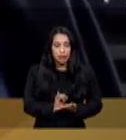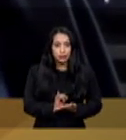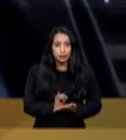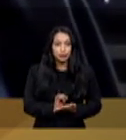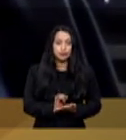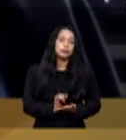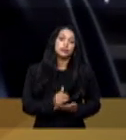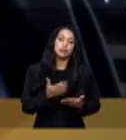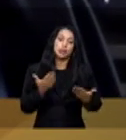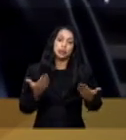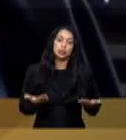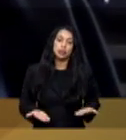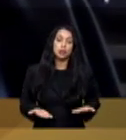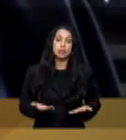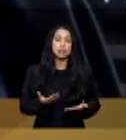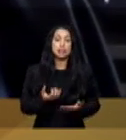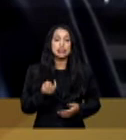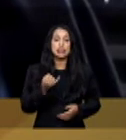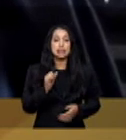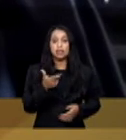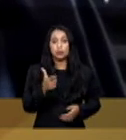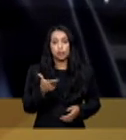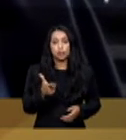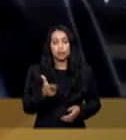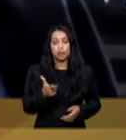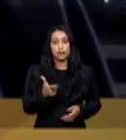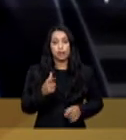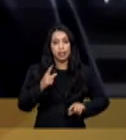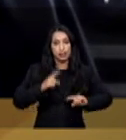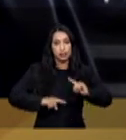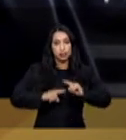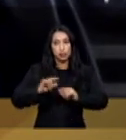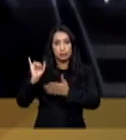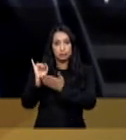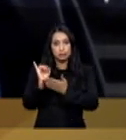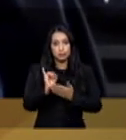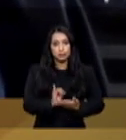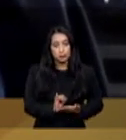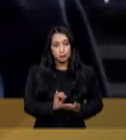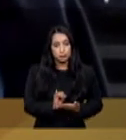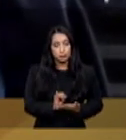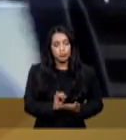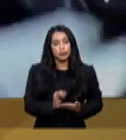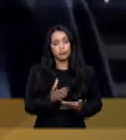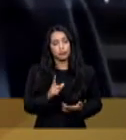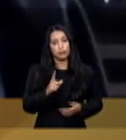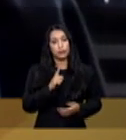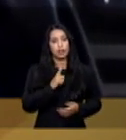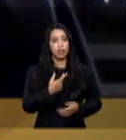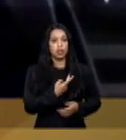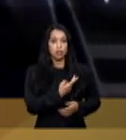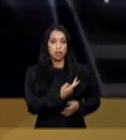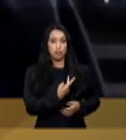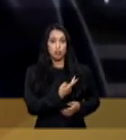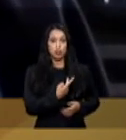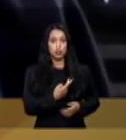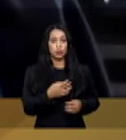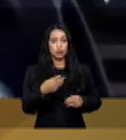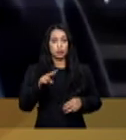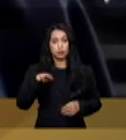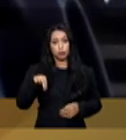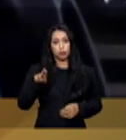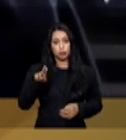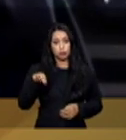essa hipótese específica de contrabando, aplica-se, como propusemos eu e o ministro Cássio, a